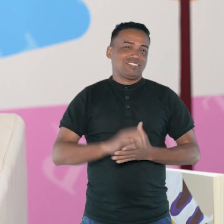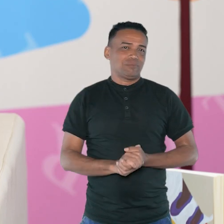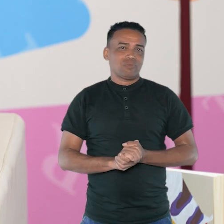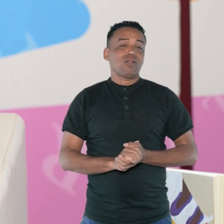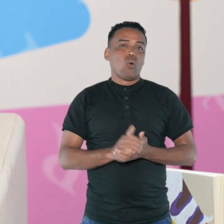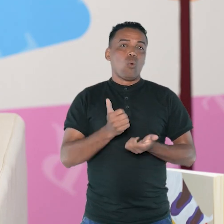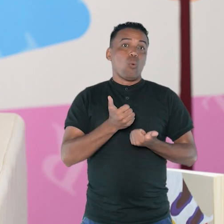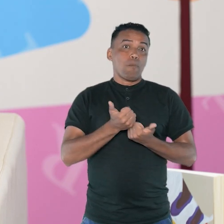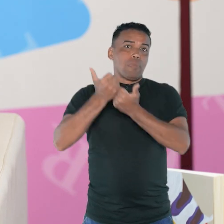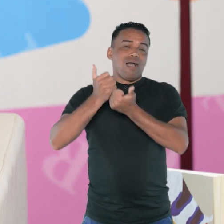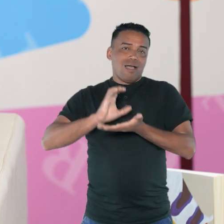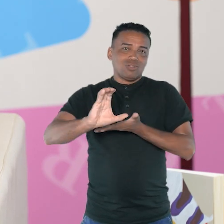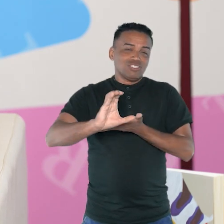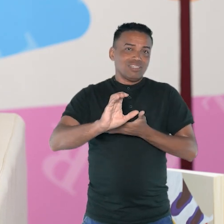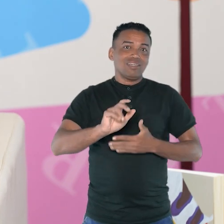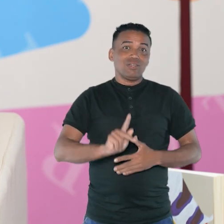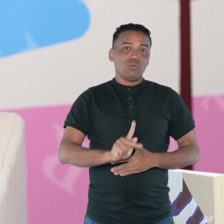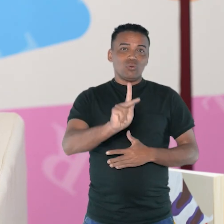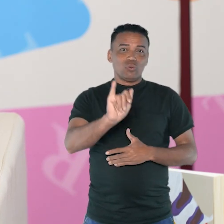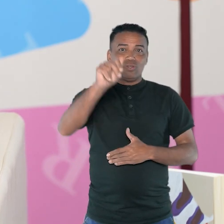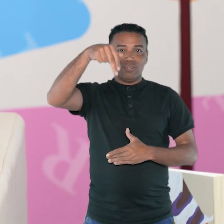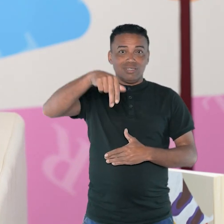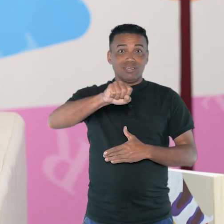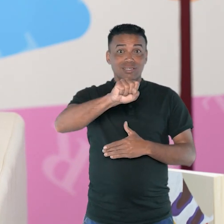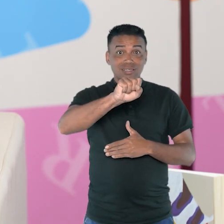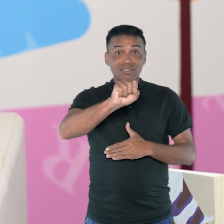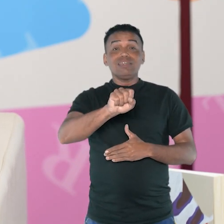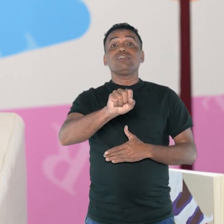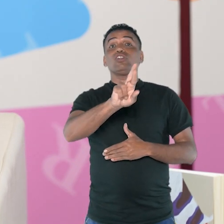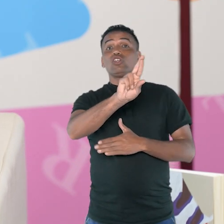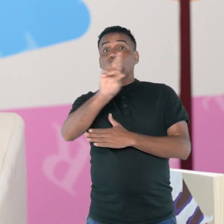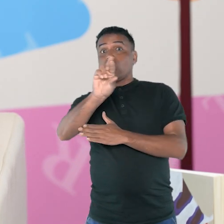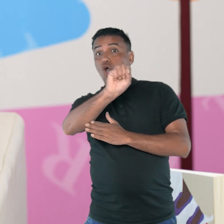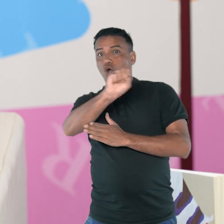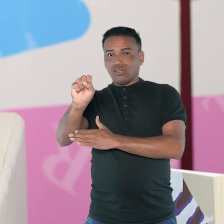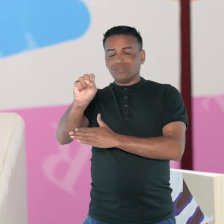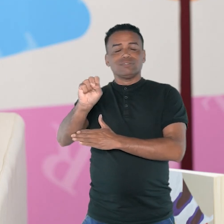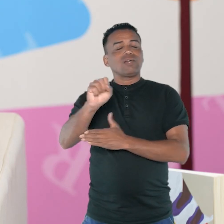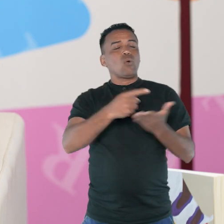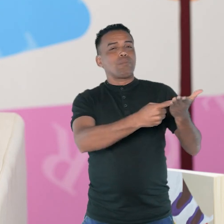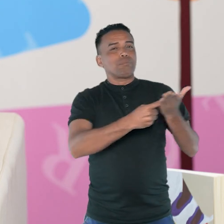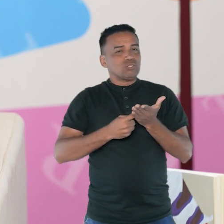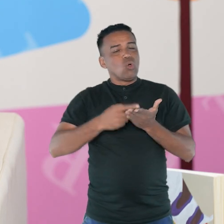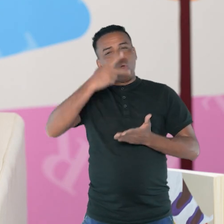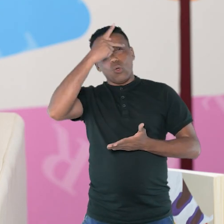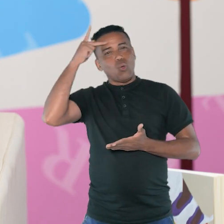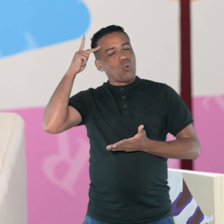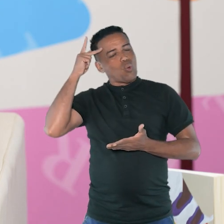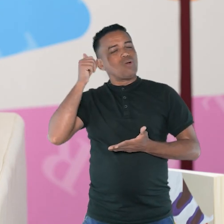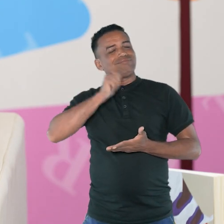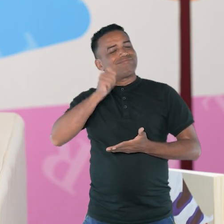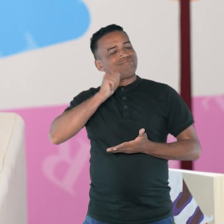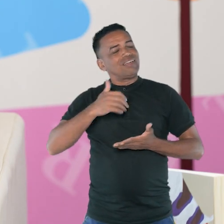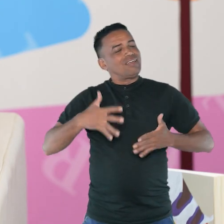o patrocínio da Kim Ross. Hoje nós teremos aqui uma grande convidada, que é com muita honra, que a gente tem a satisfação